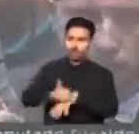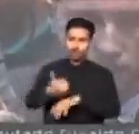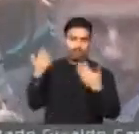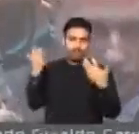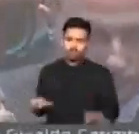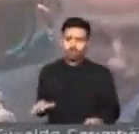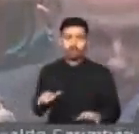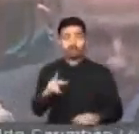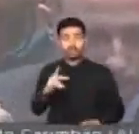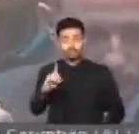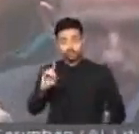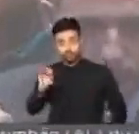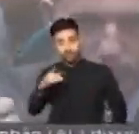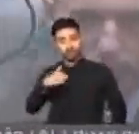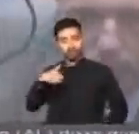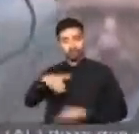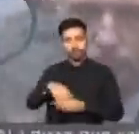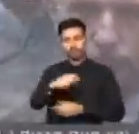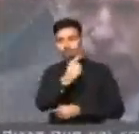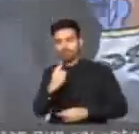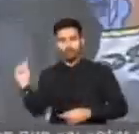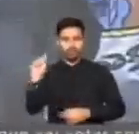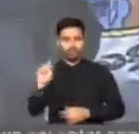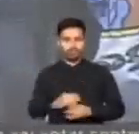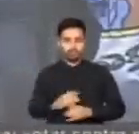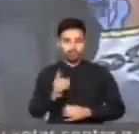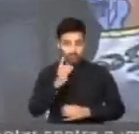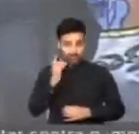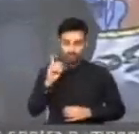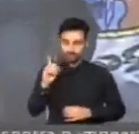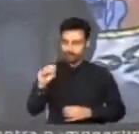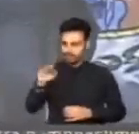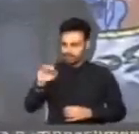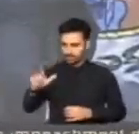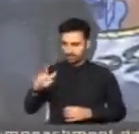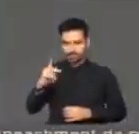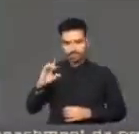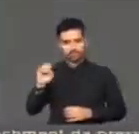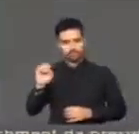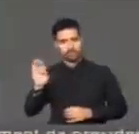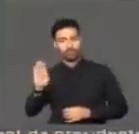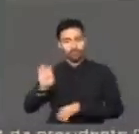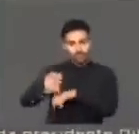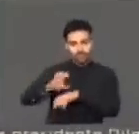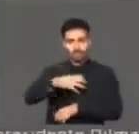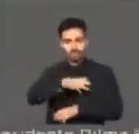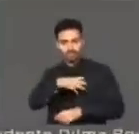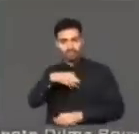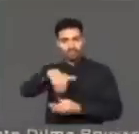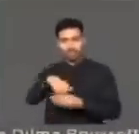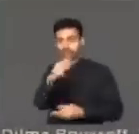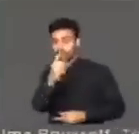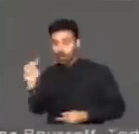eu voto não ao golpe. Deputado Daniel Almeida, do PCdoB da Bahia, votou não,